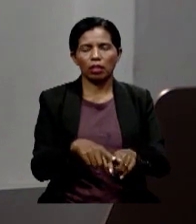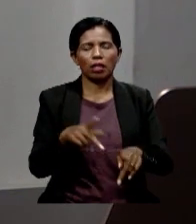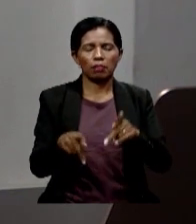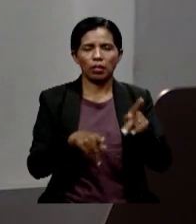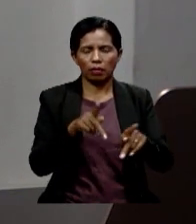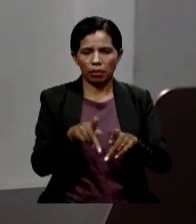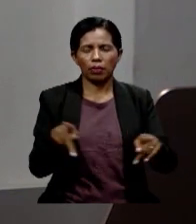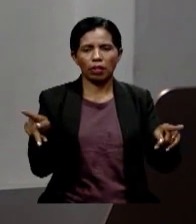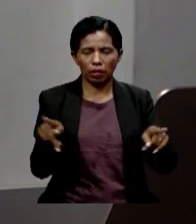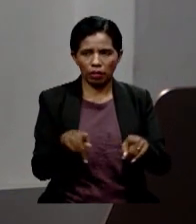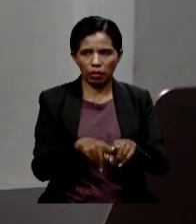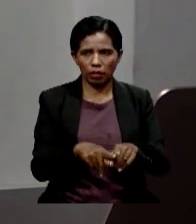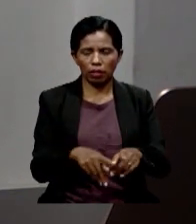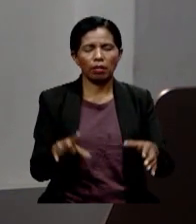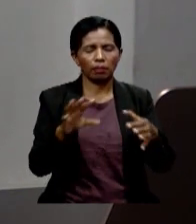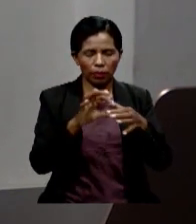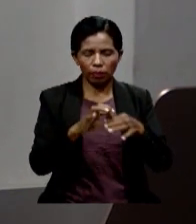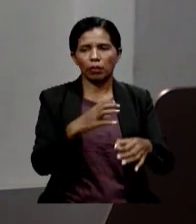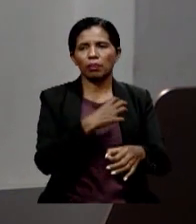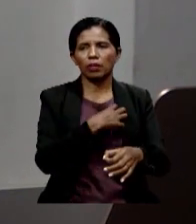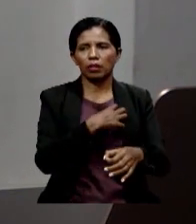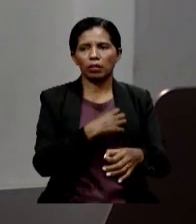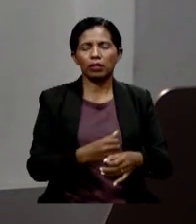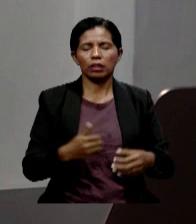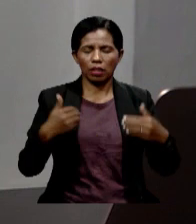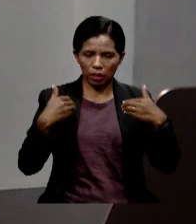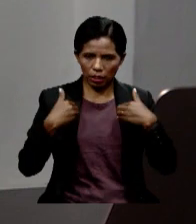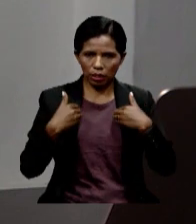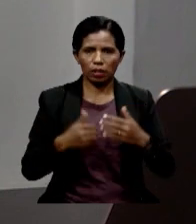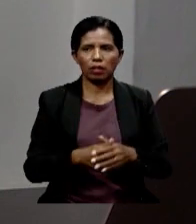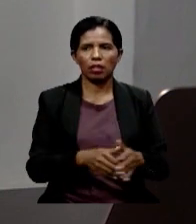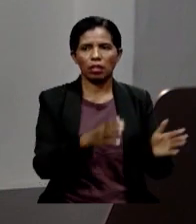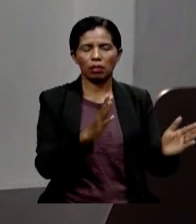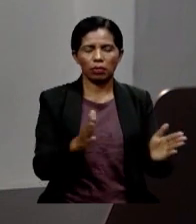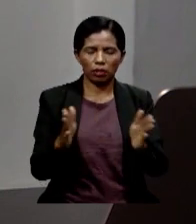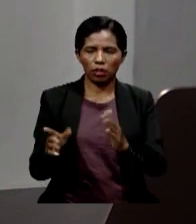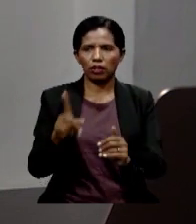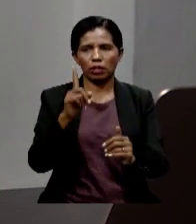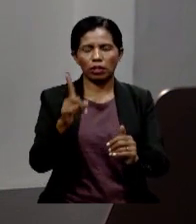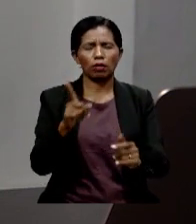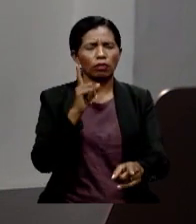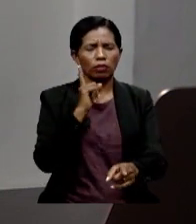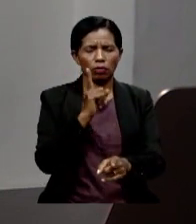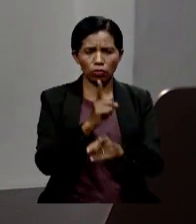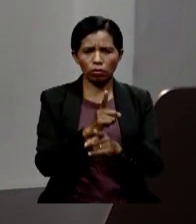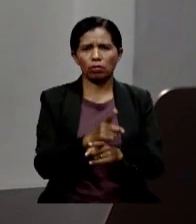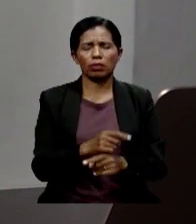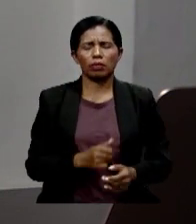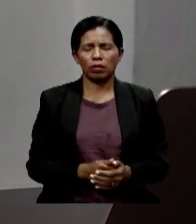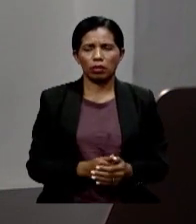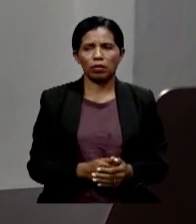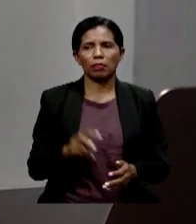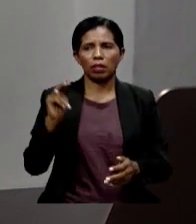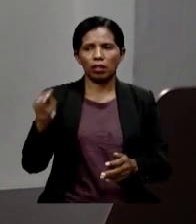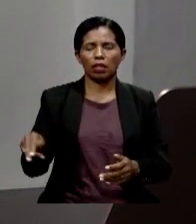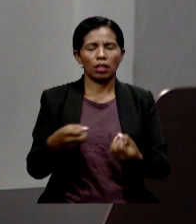hanesan membro polícia ne se ia proceso ida serio te teves bania nia bele la